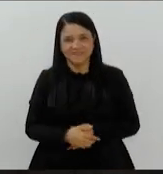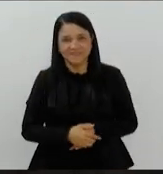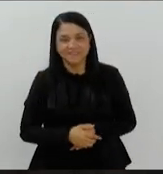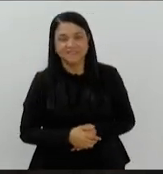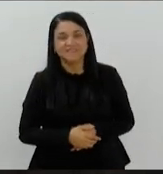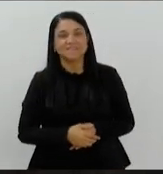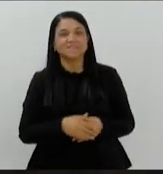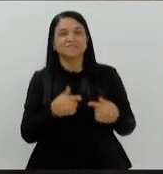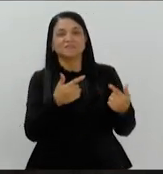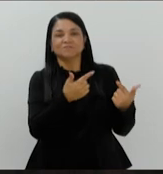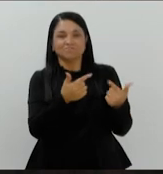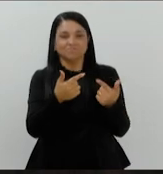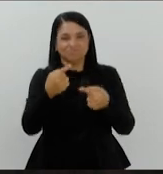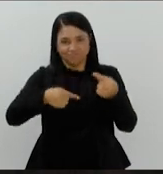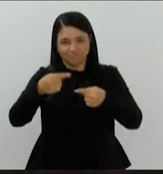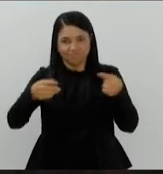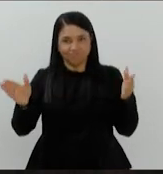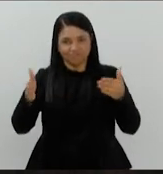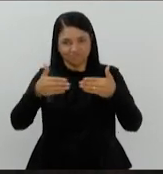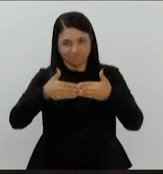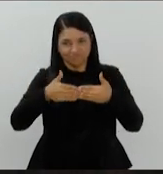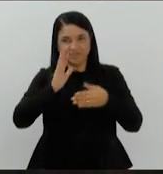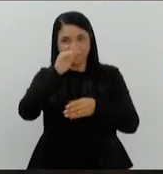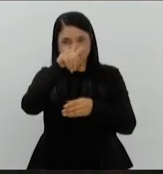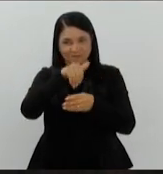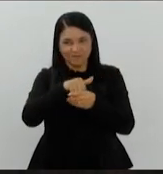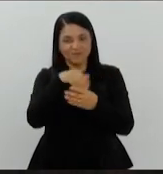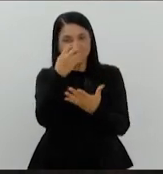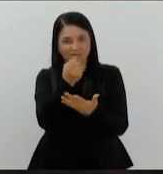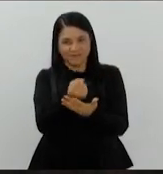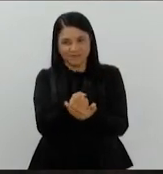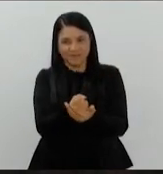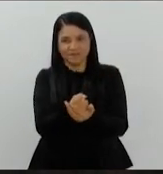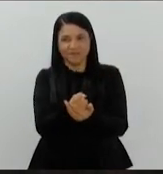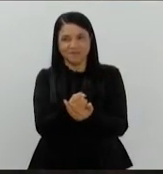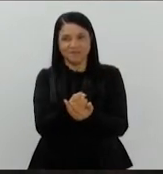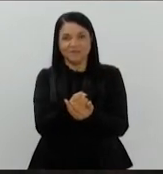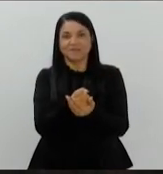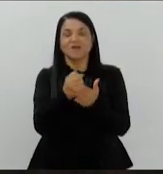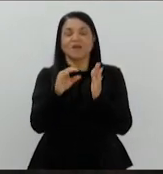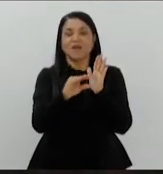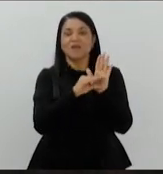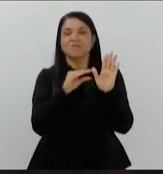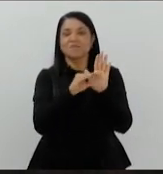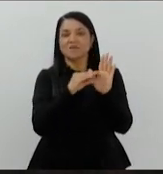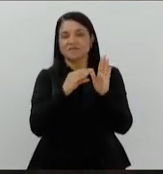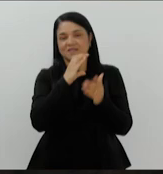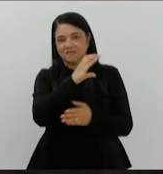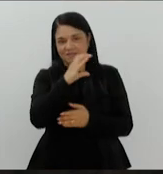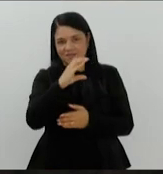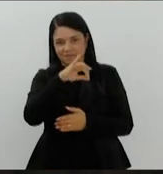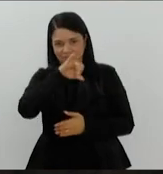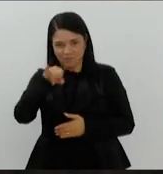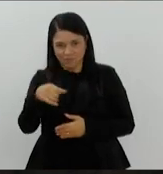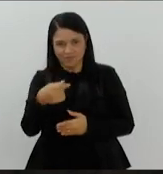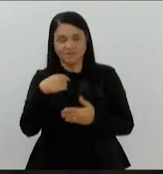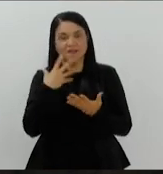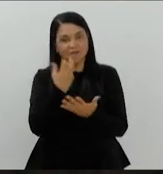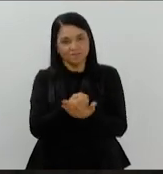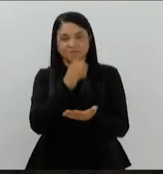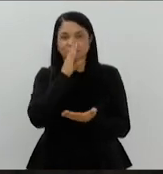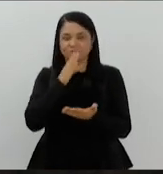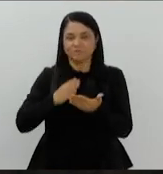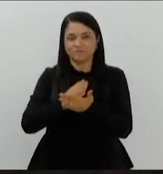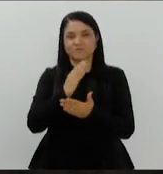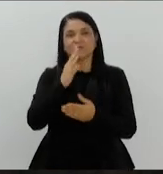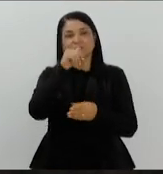Não havendo mais quem queira discutir, encerrada a discussão, em votação, senhores que aprovam, a emenda da CCJ, senhores que aprovam, permaneçam como estão, aprovado. Em